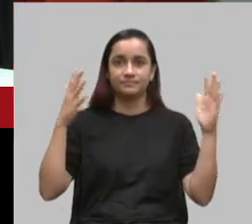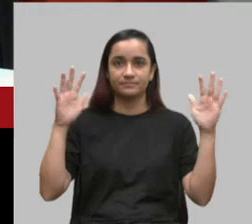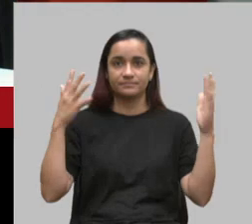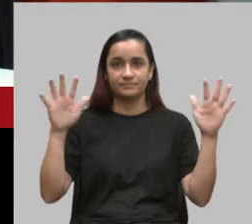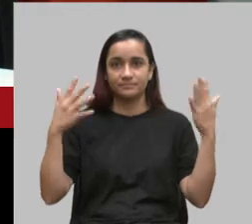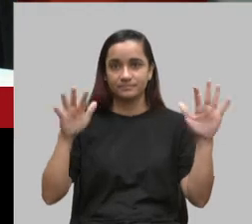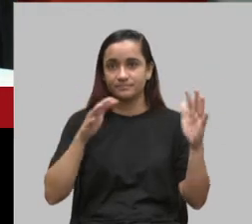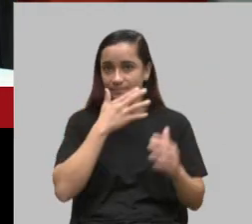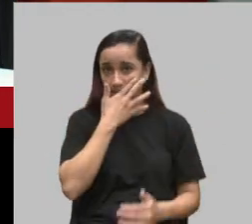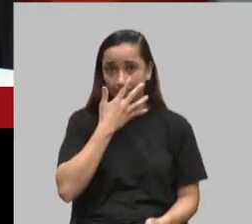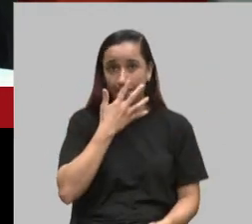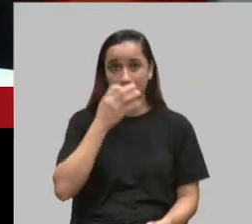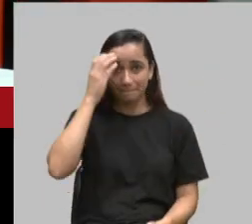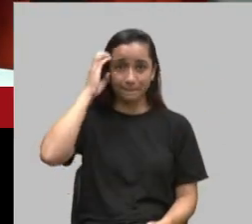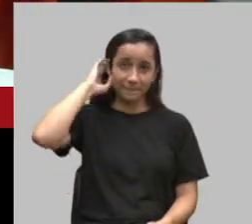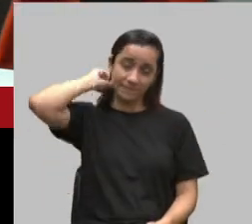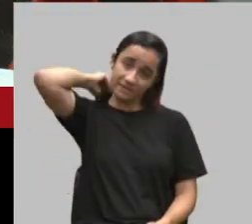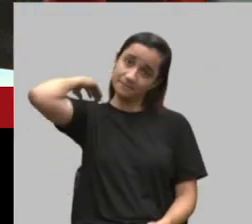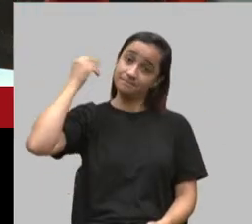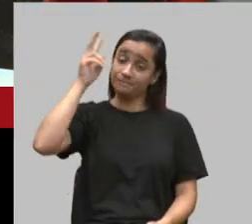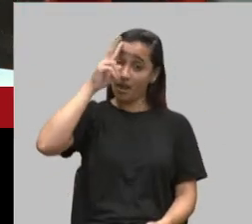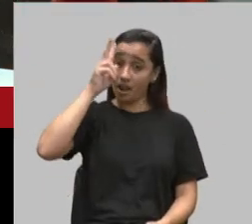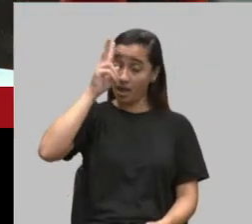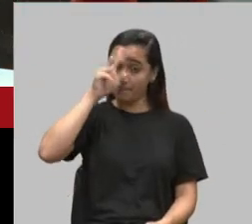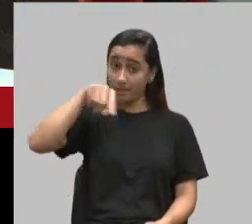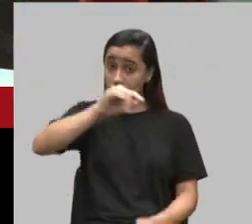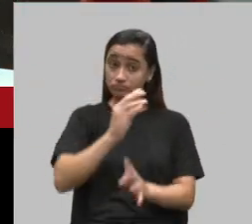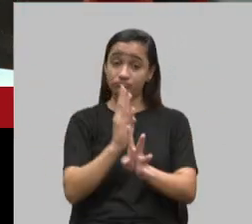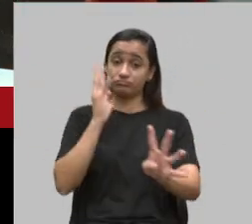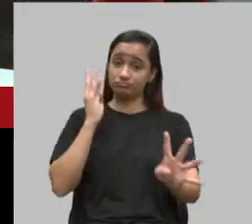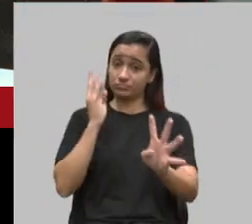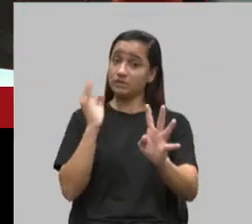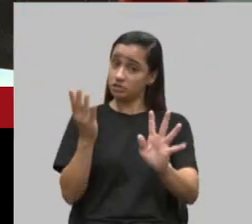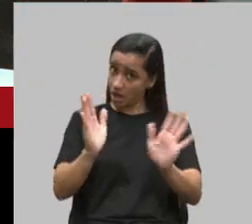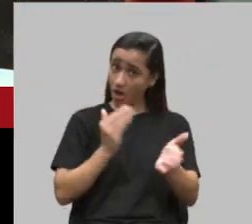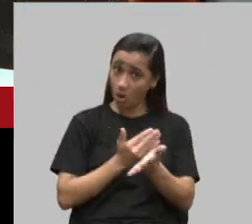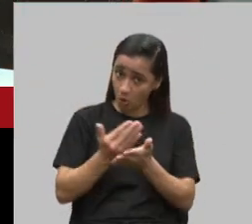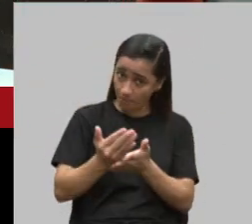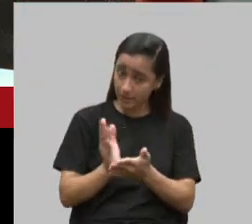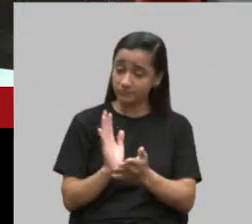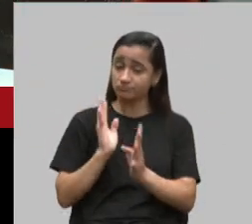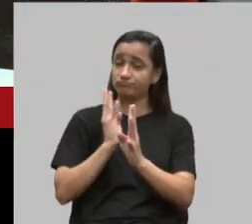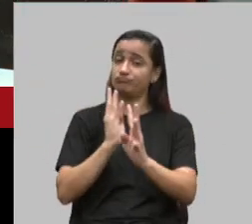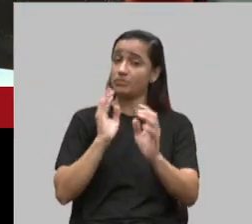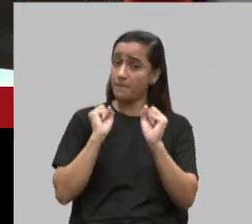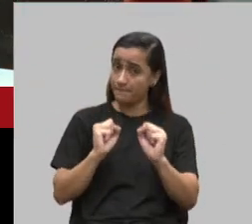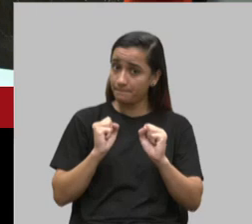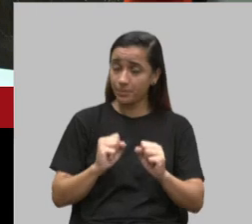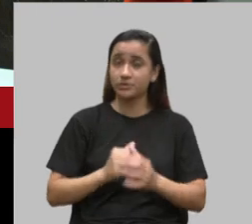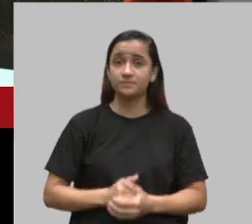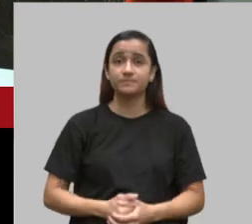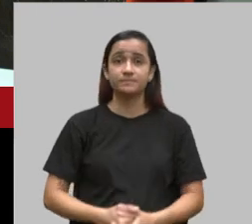Garcia Lembrando que as inscrições já se iniciaram pode se posicionar atrás do orador